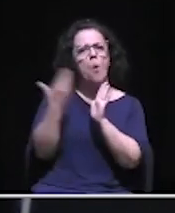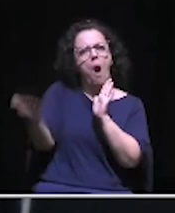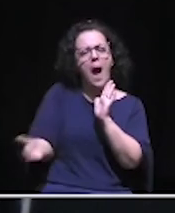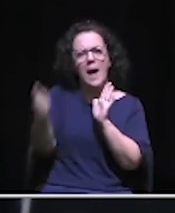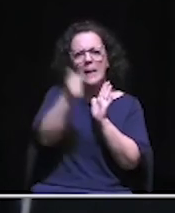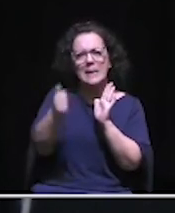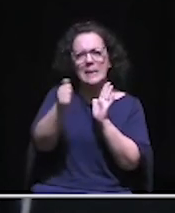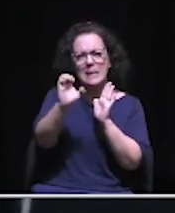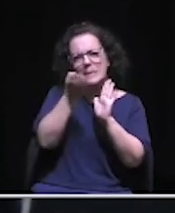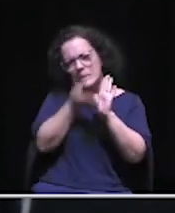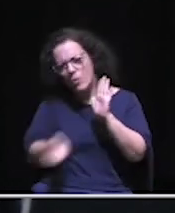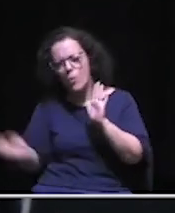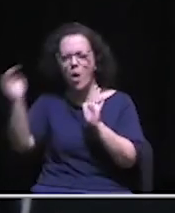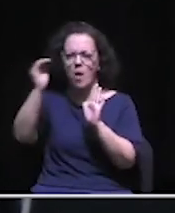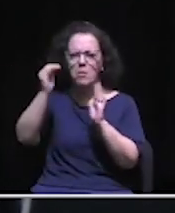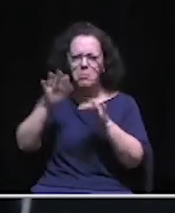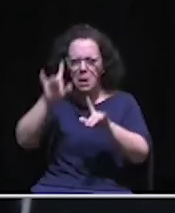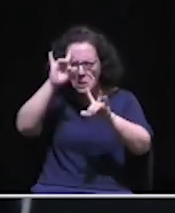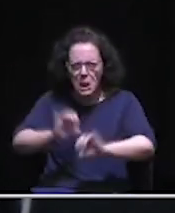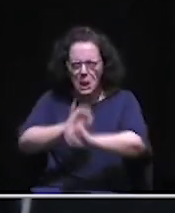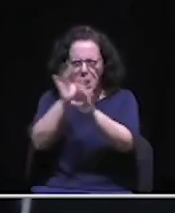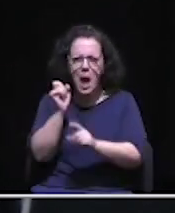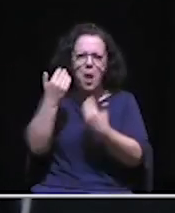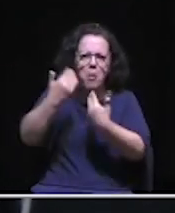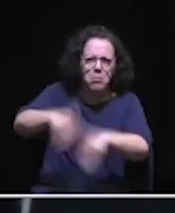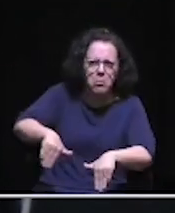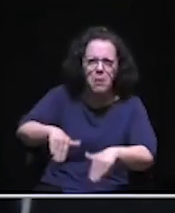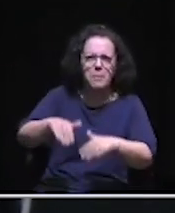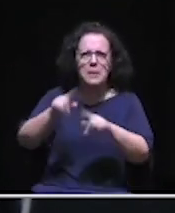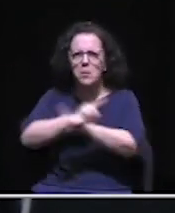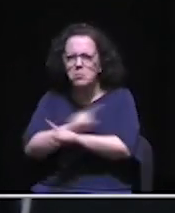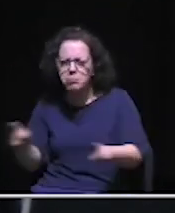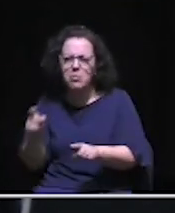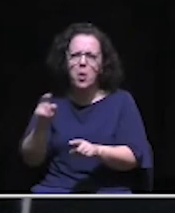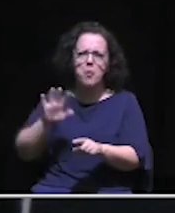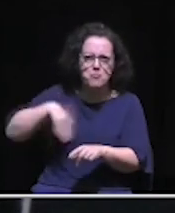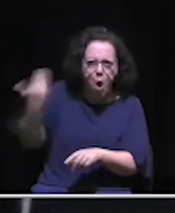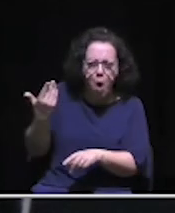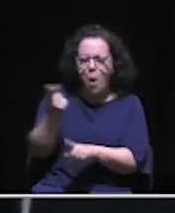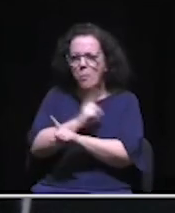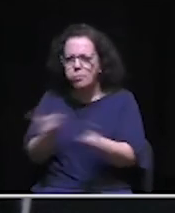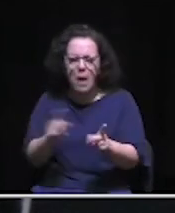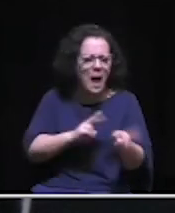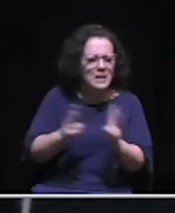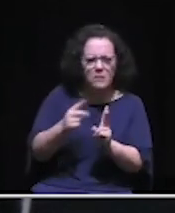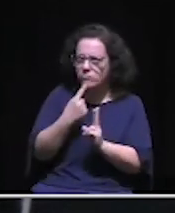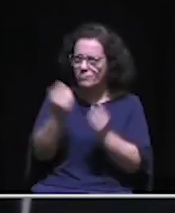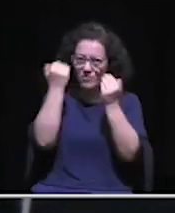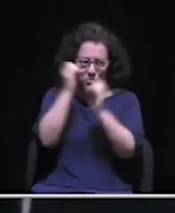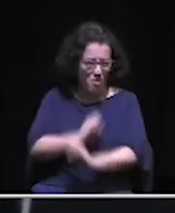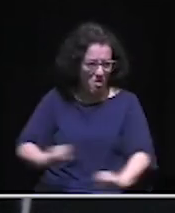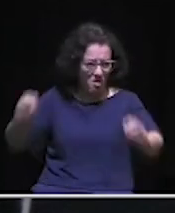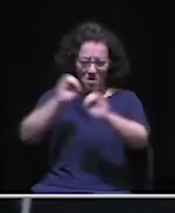informação muito pouco clara sobre que restrições existem, quem pode entrar, quais são as alternativas. Aqui na Assembleia Municipal foi clara a falta